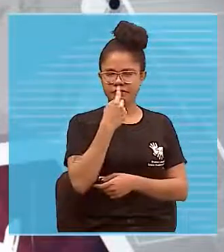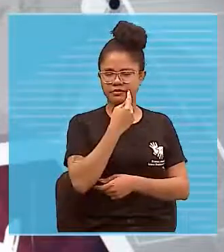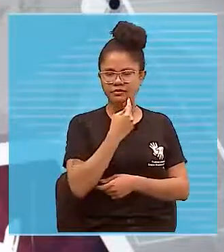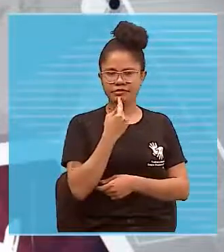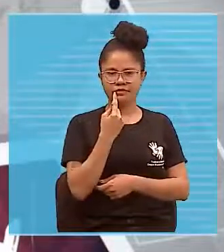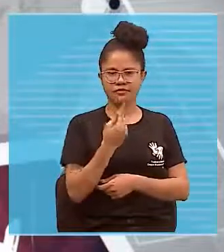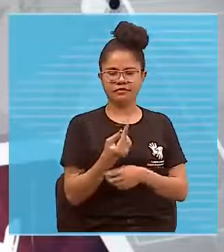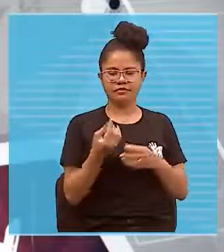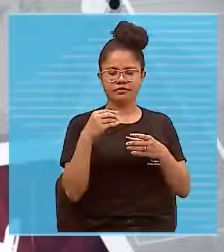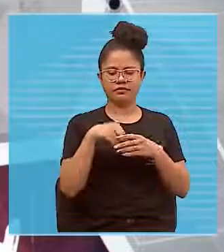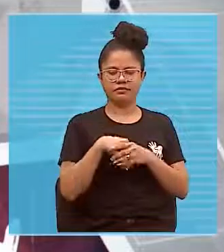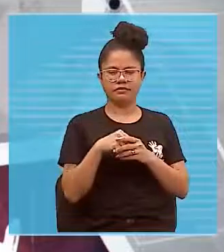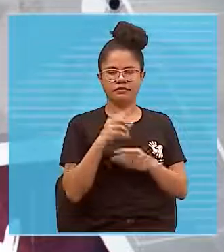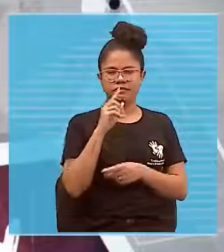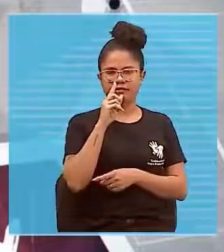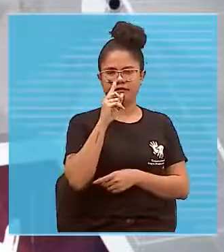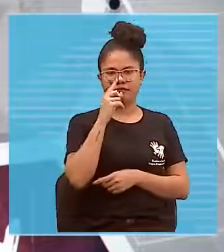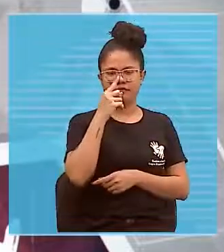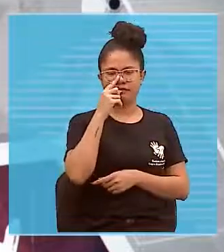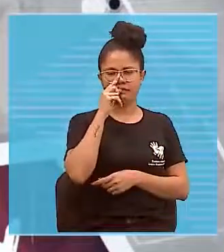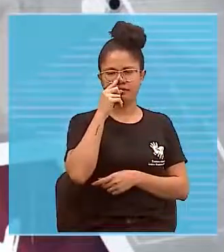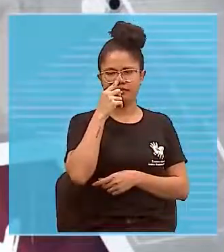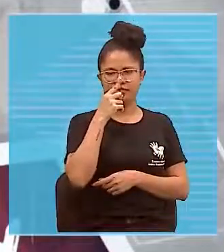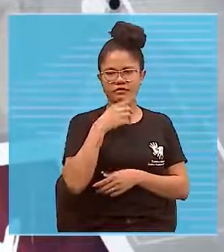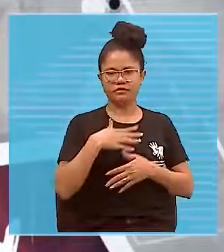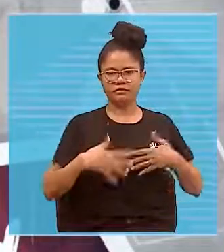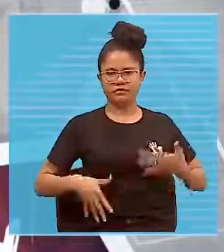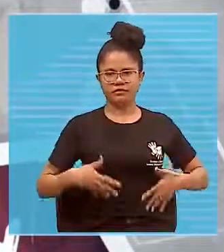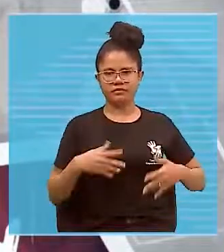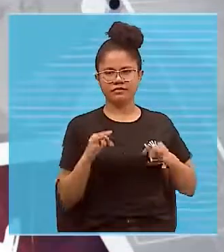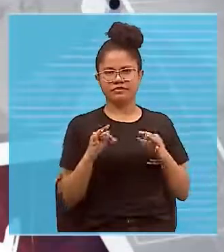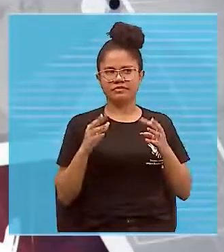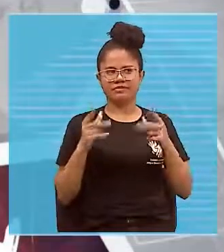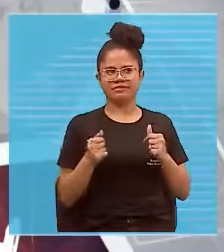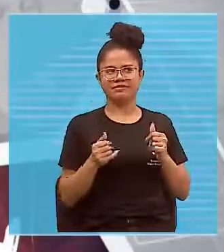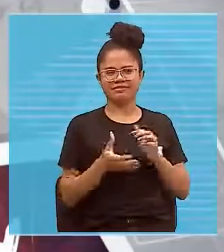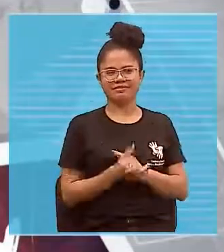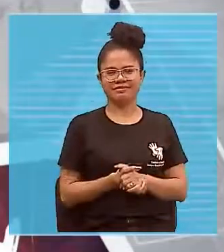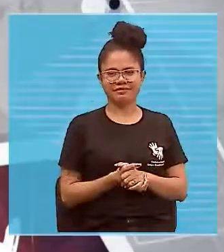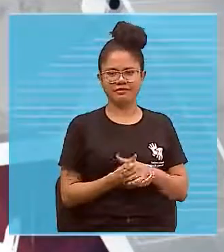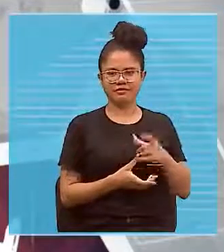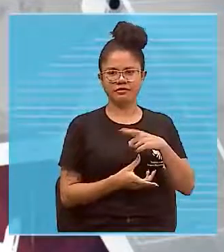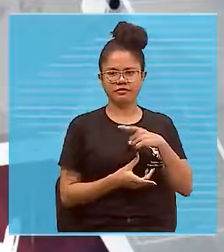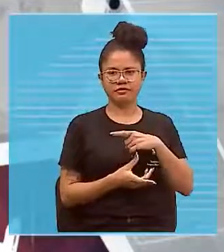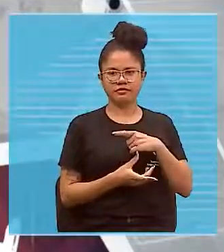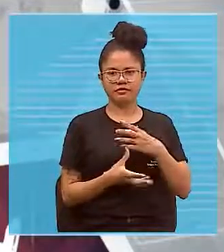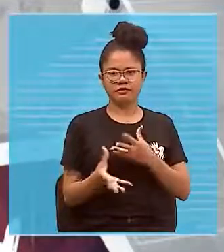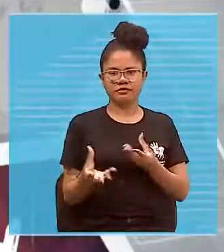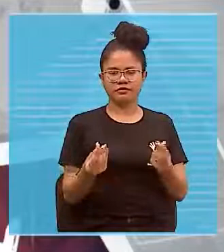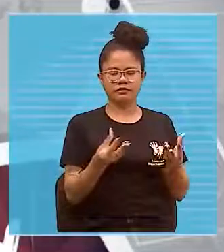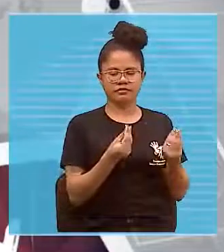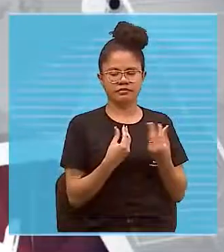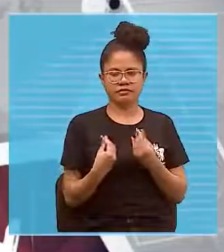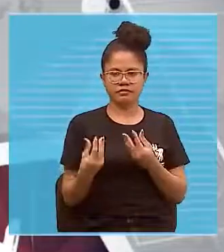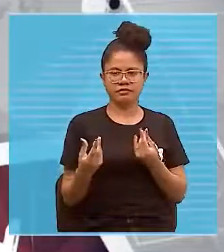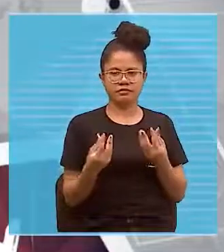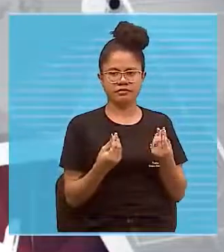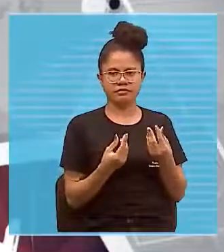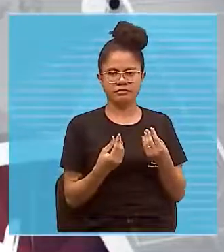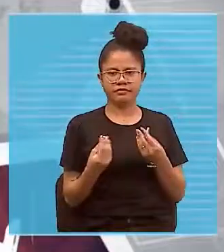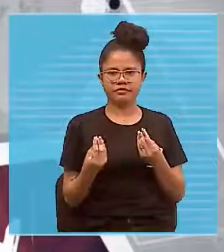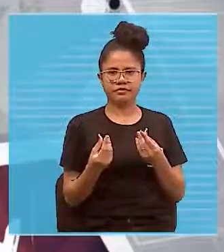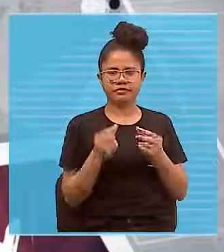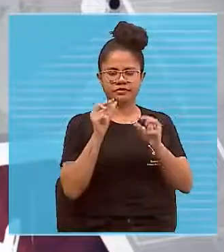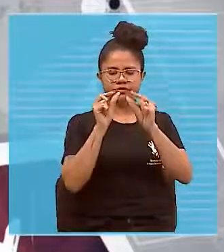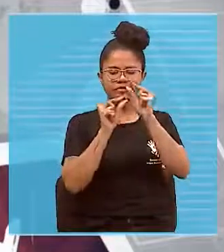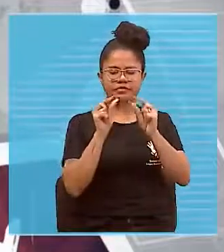do meu ouvido, na minha pele, eu não vou descer mais não. Tudo isso aí tem uma colonização de micro-organismos,